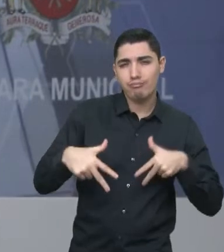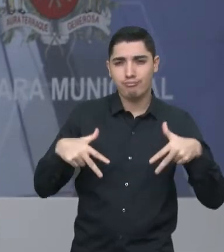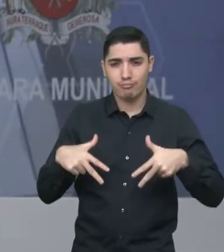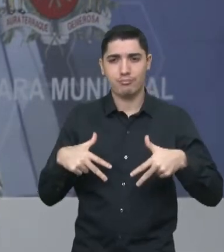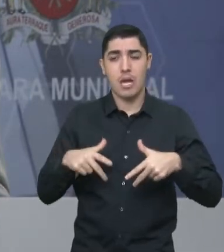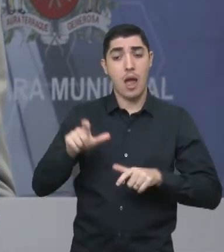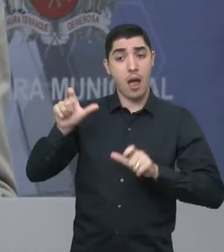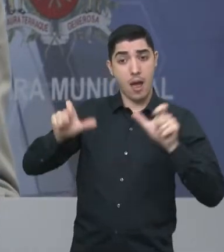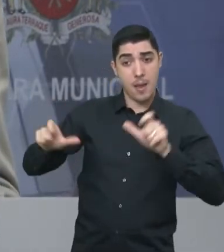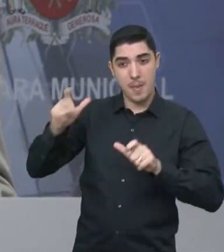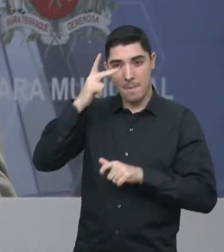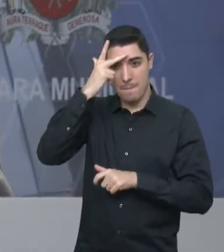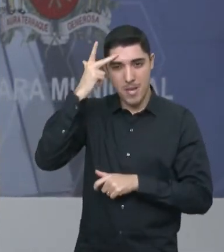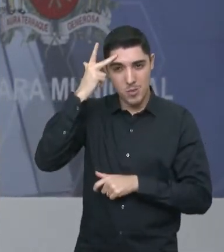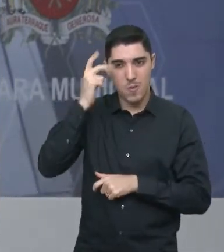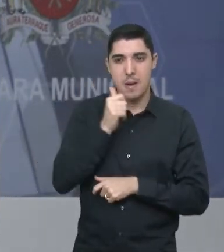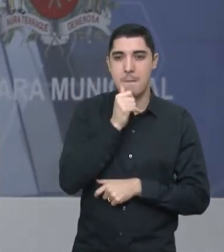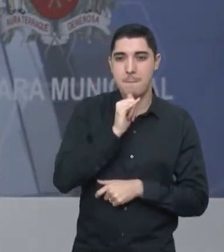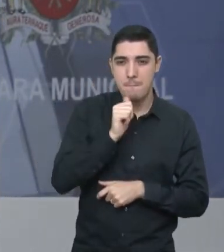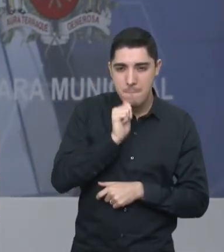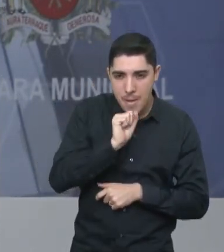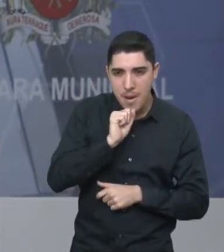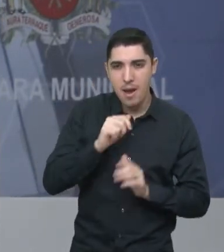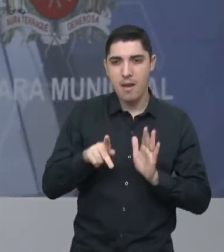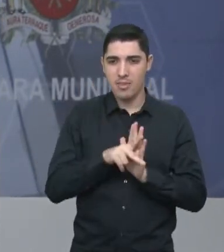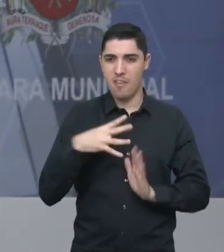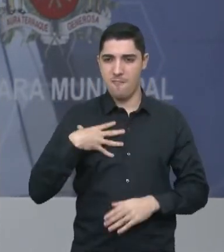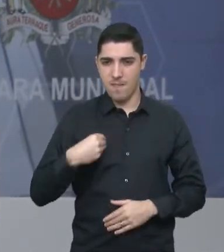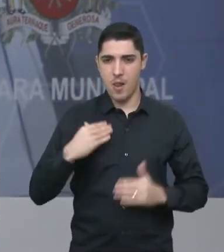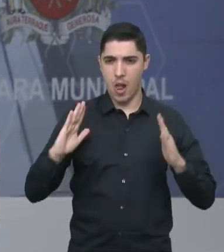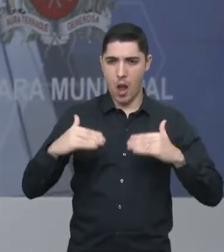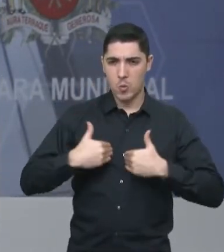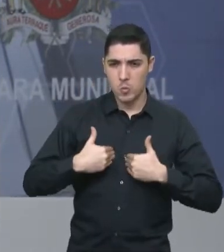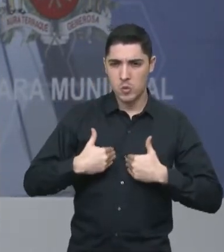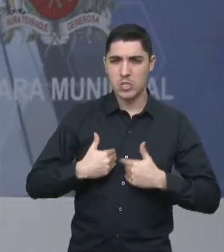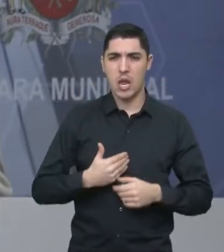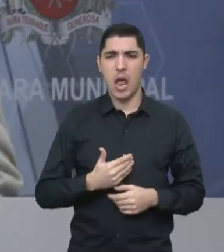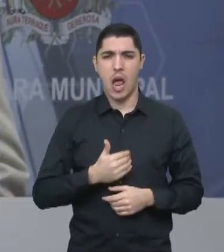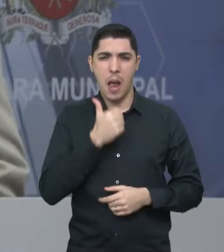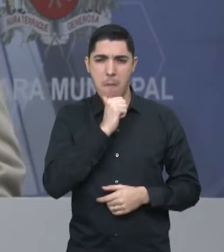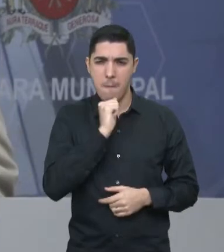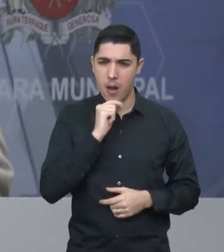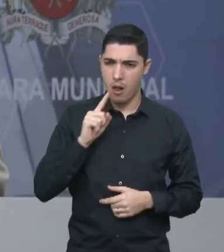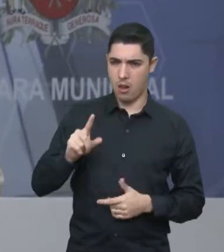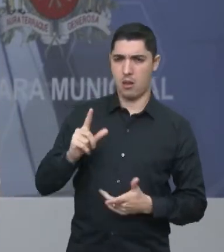muitas pessoas ligadas, né, mães de autistas, ficaram revoltadas com